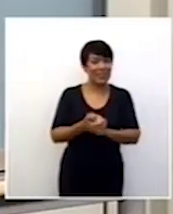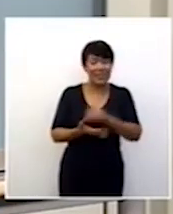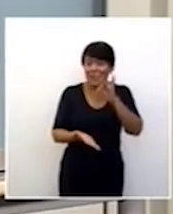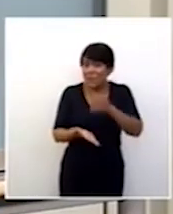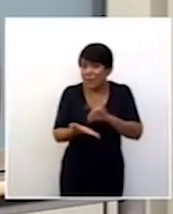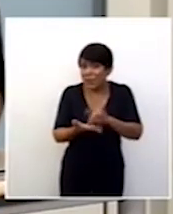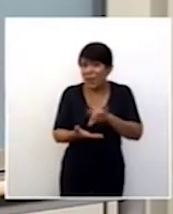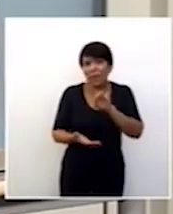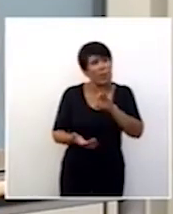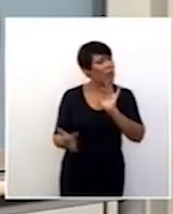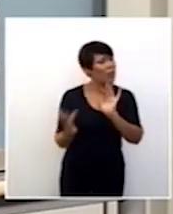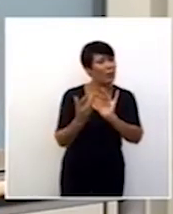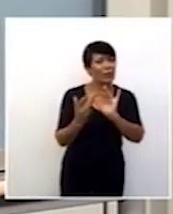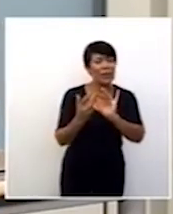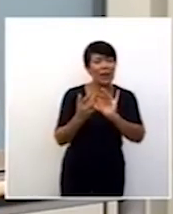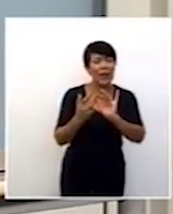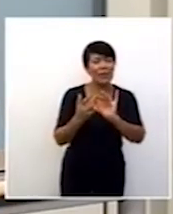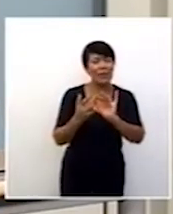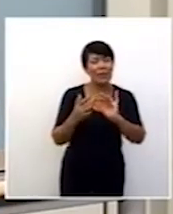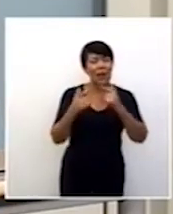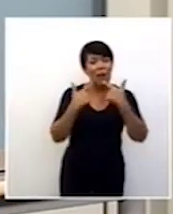estão tendo contato com a língua